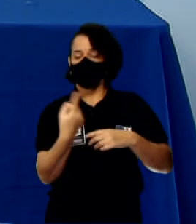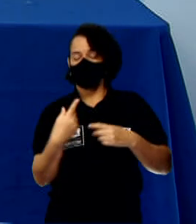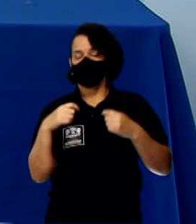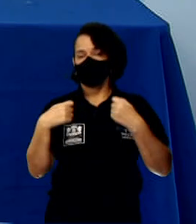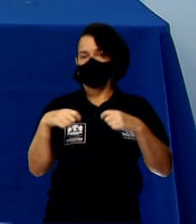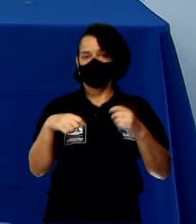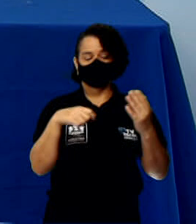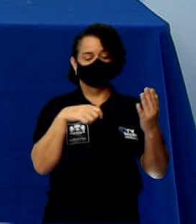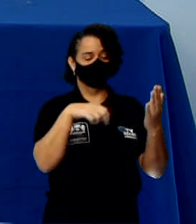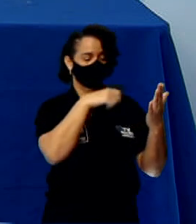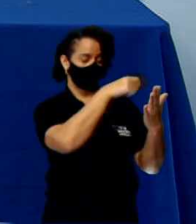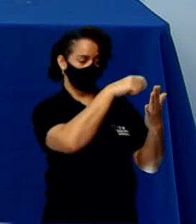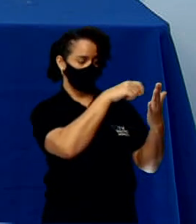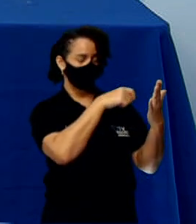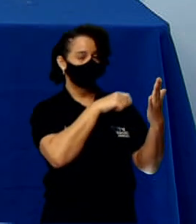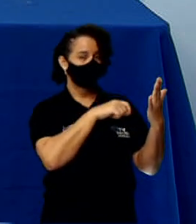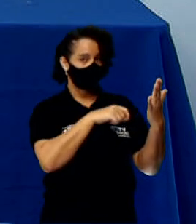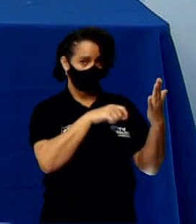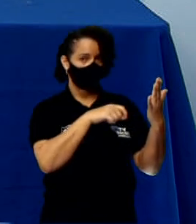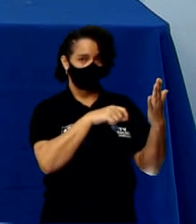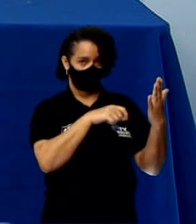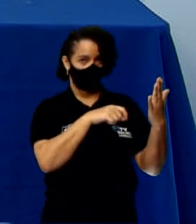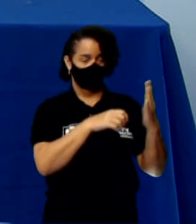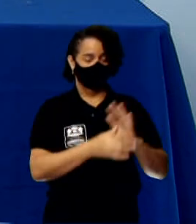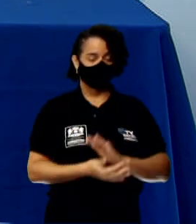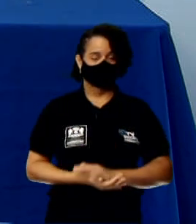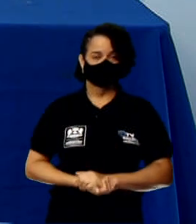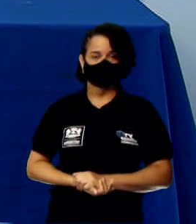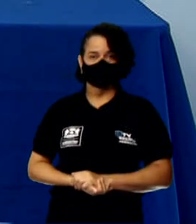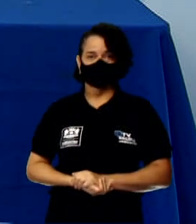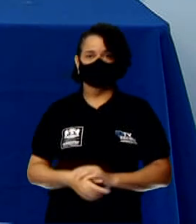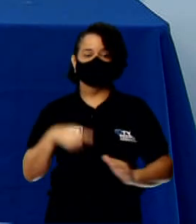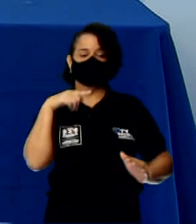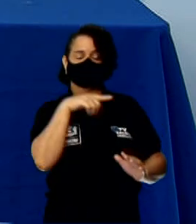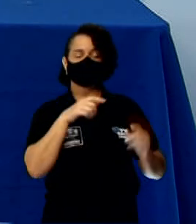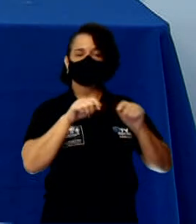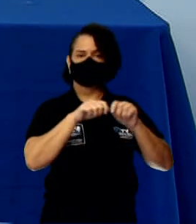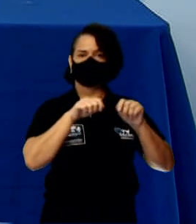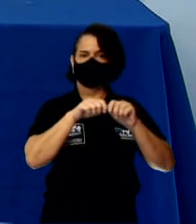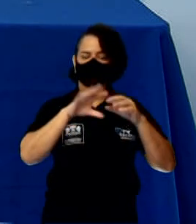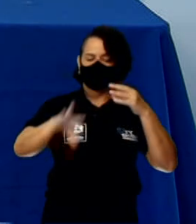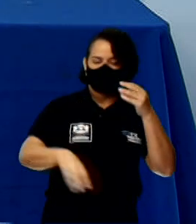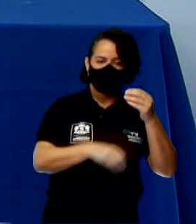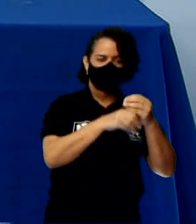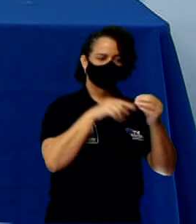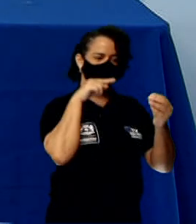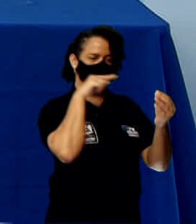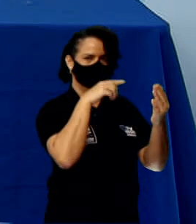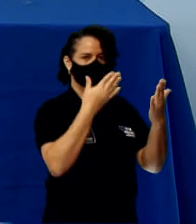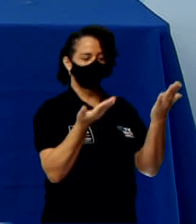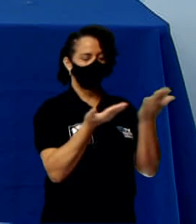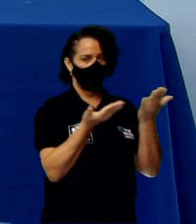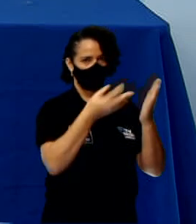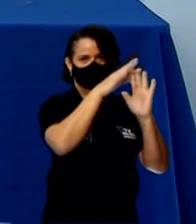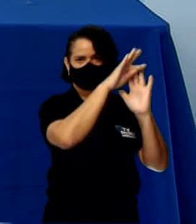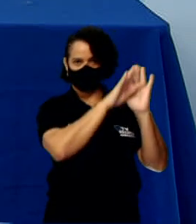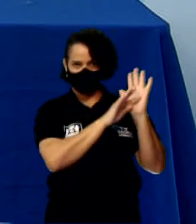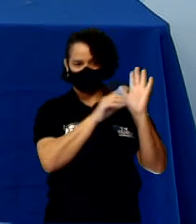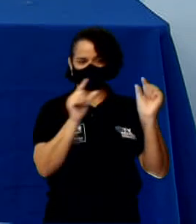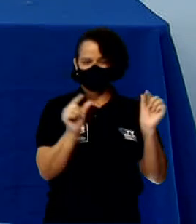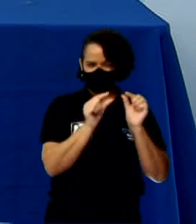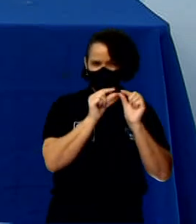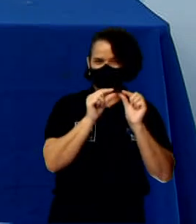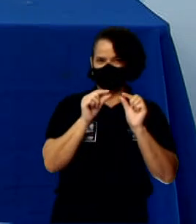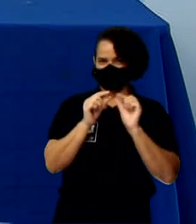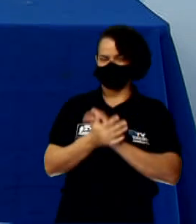escrever, no caso compor. Para compor o que a gente vai fazer hoje, um pequeno trecho musical,